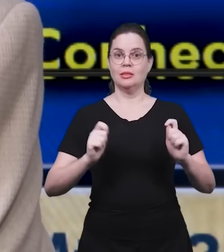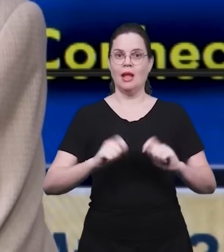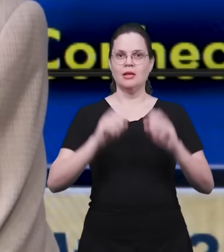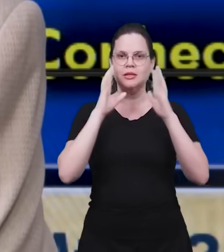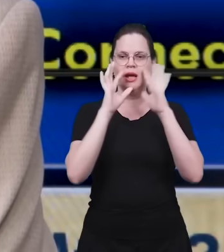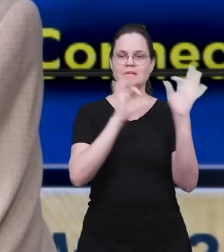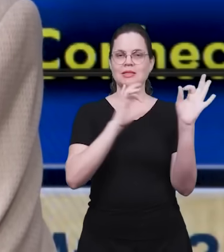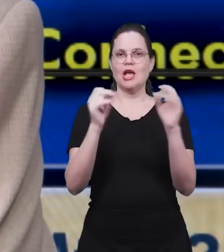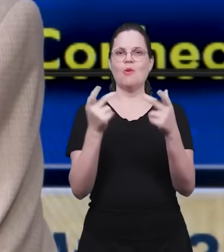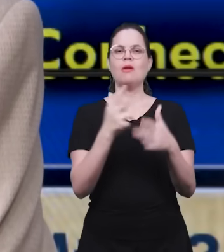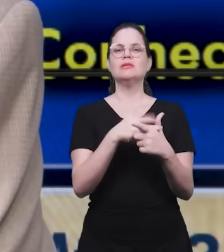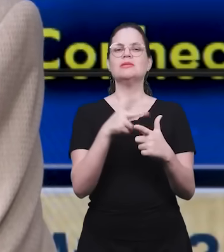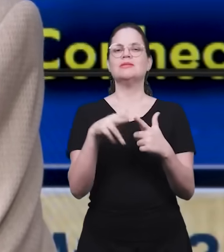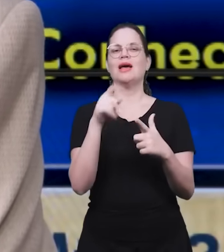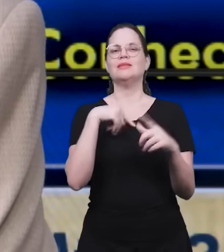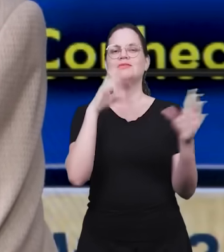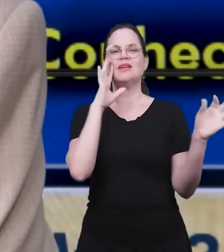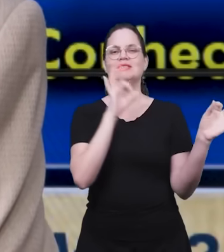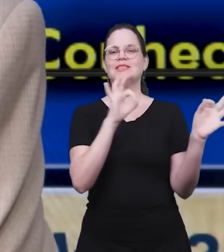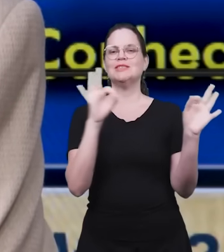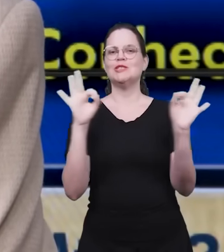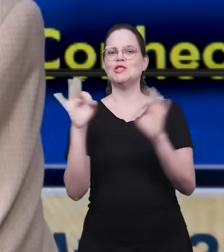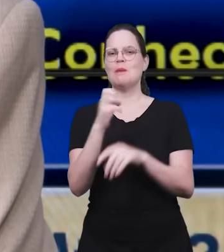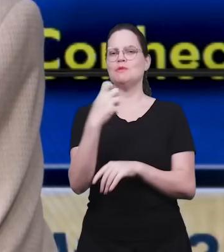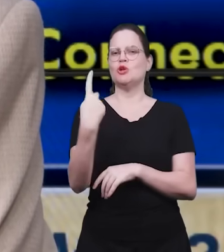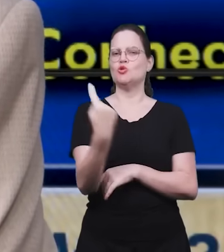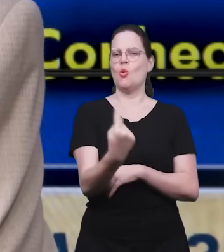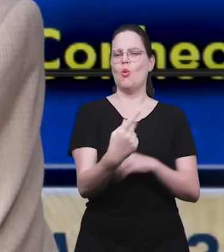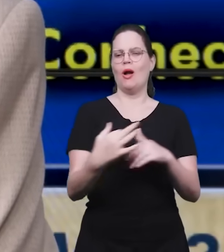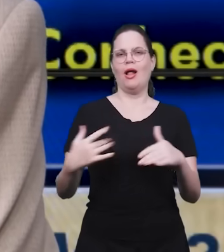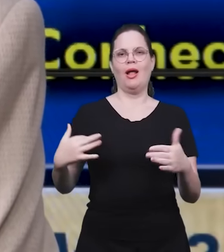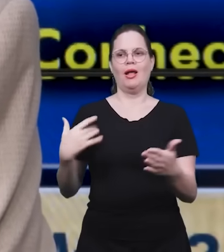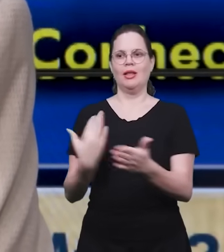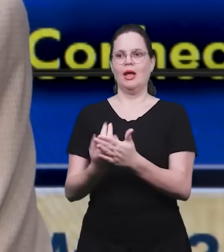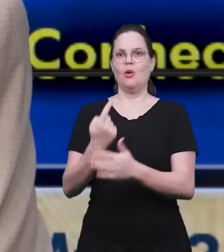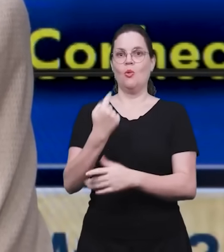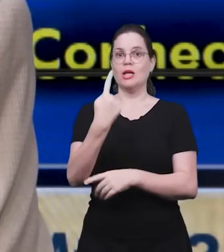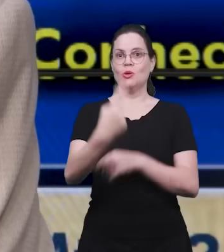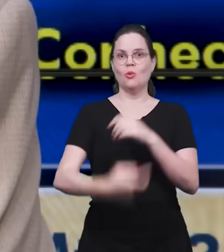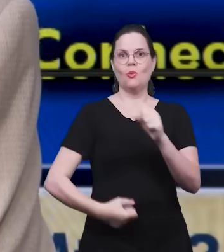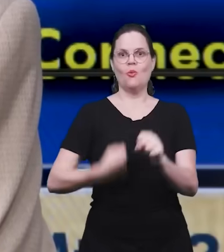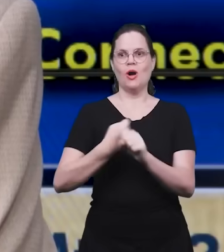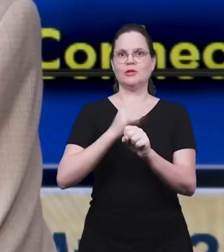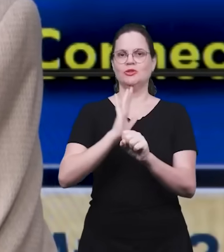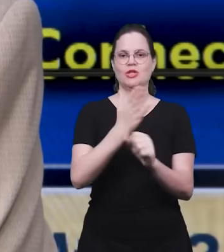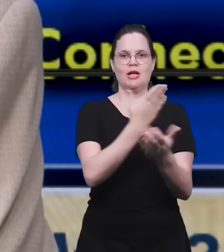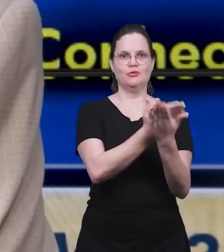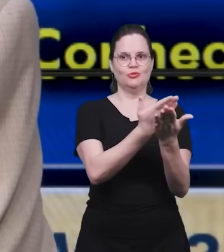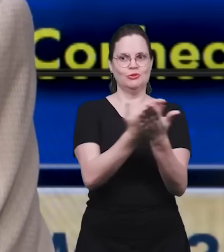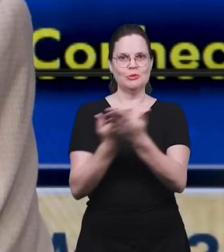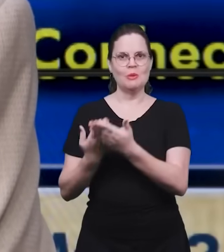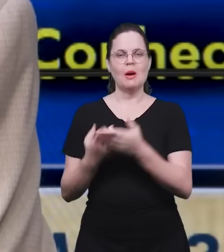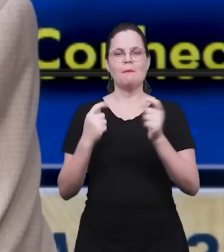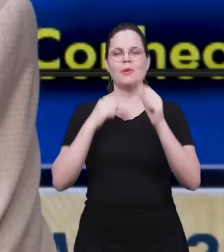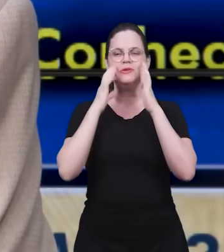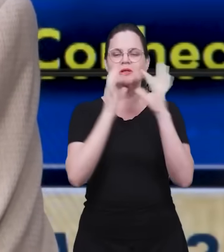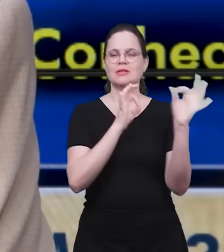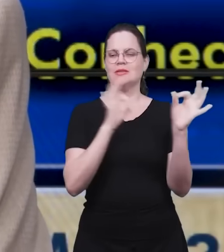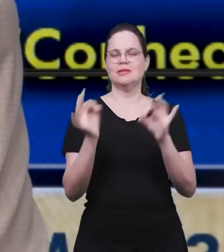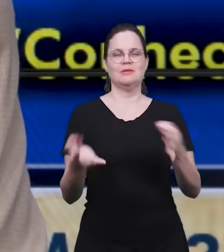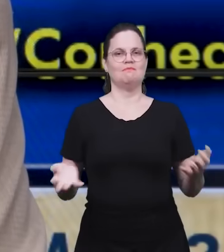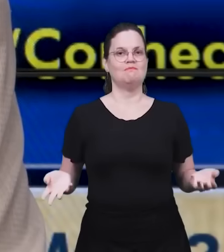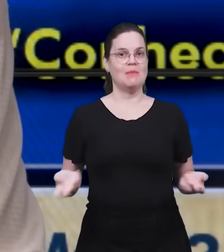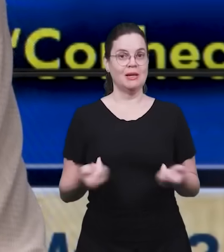pegar a sequência deste programa, que está desde o primeiro programa. Estamos há mais de um ano no ar e você vai poder assistir e ver que